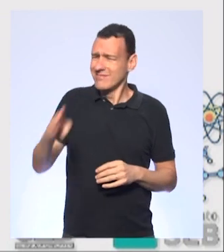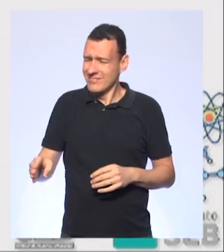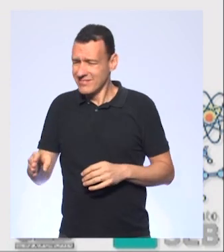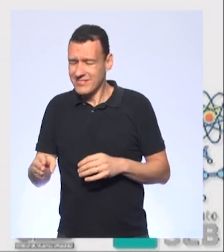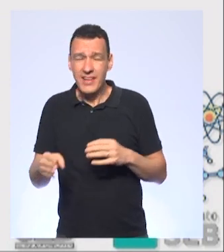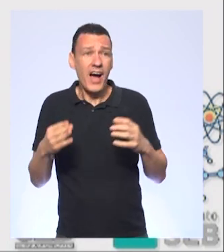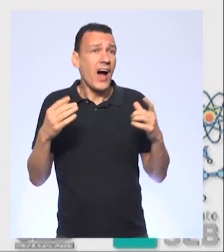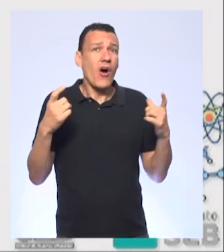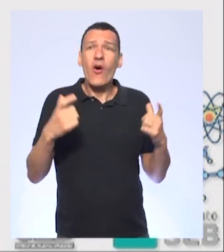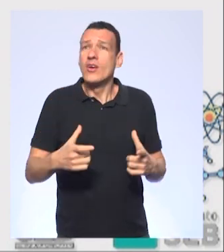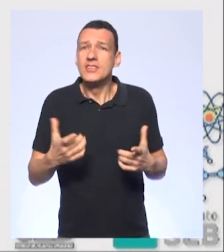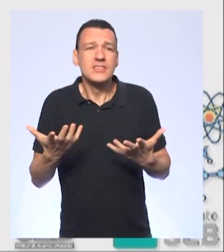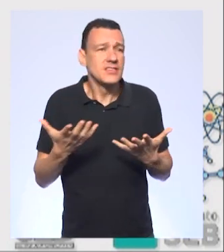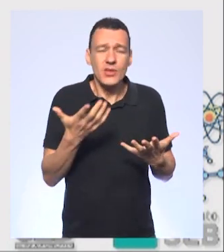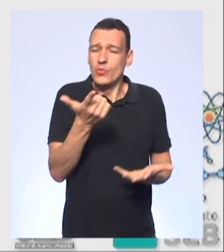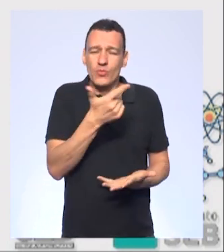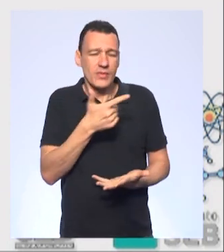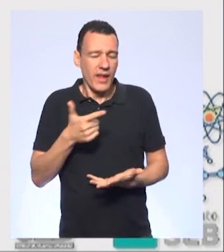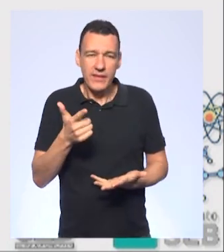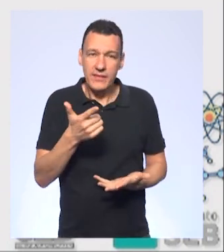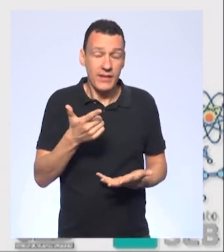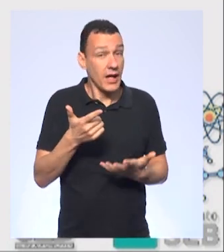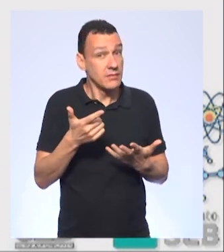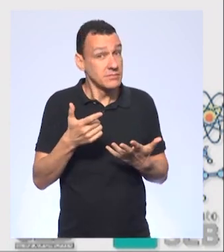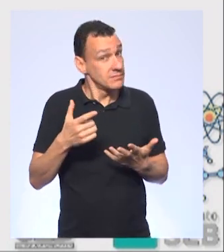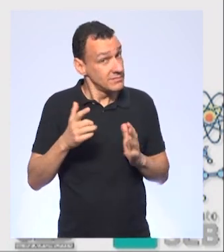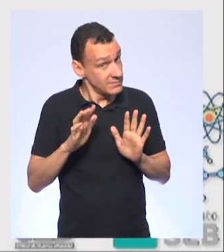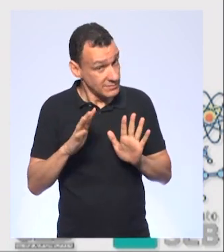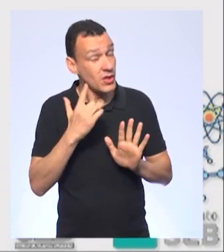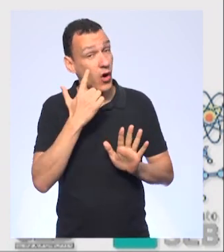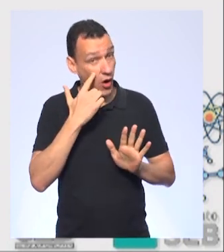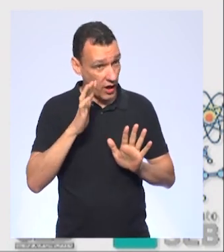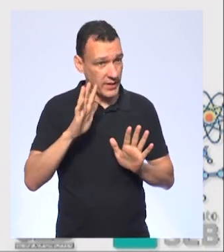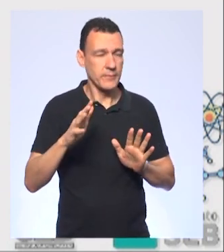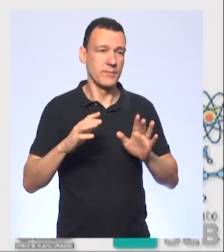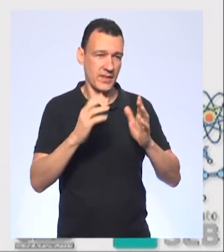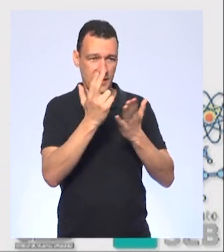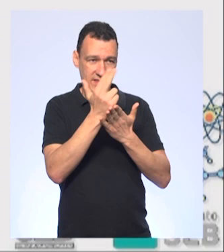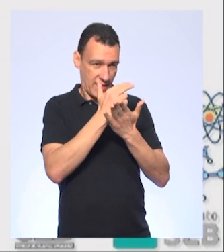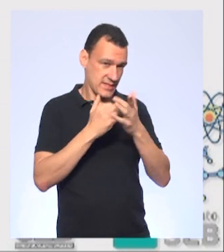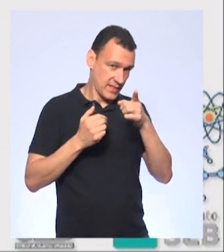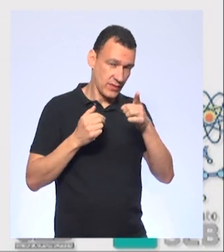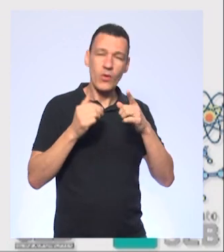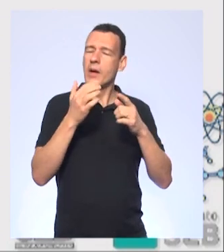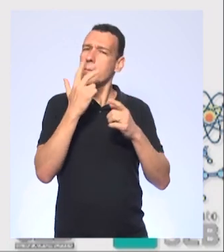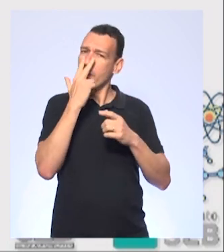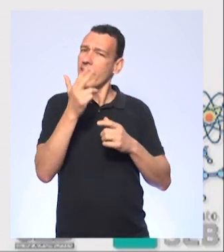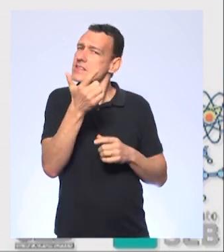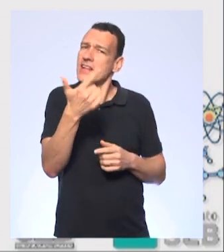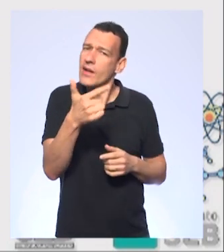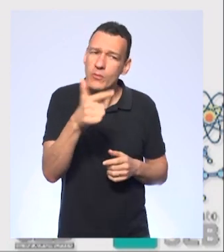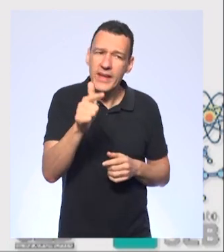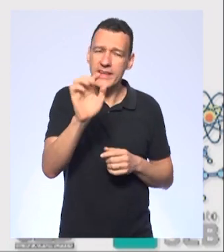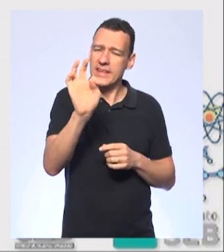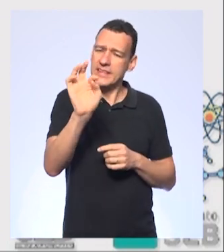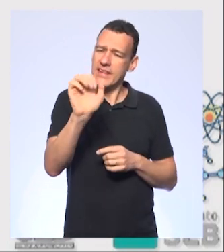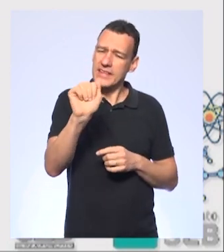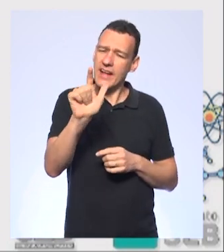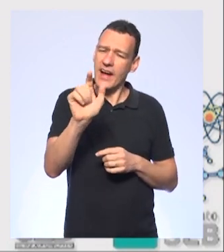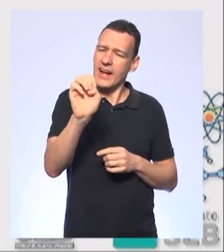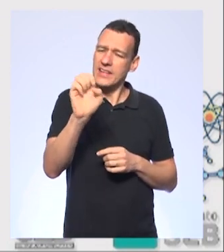esse problema na tela? Dá uma olhada. Olhando para a figura original, não existe o teorema de Tales. Mas olha o que eu vou fazer. Eu